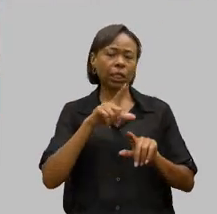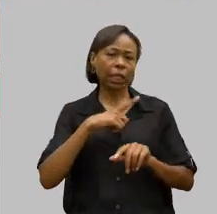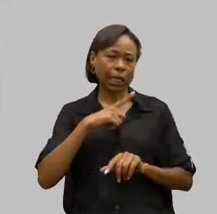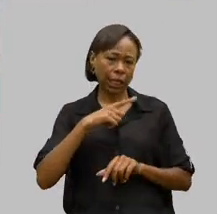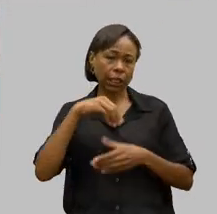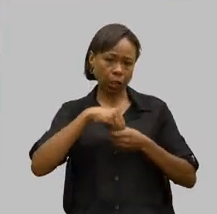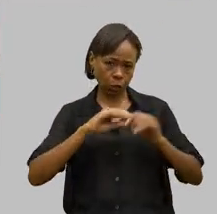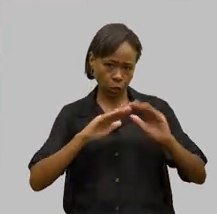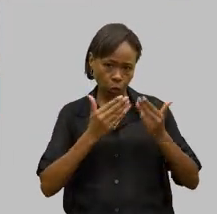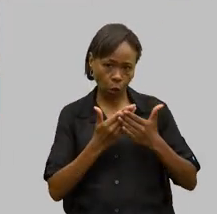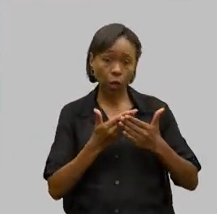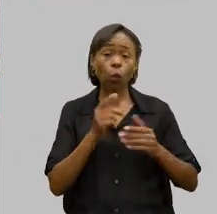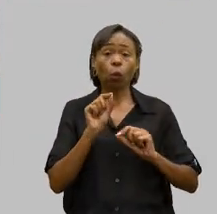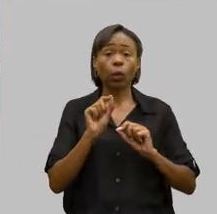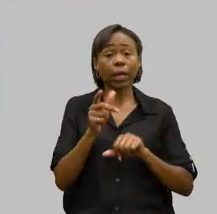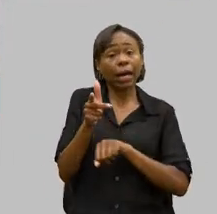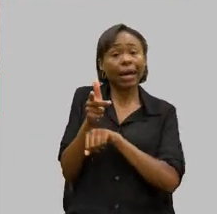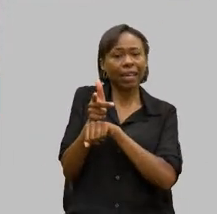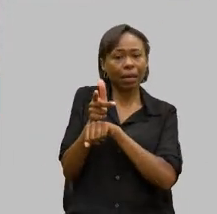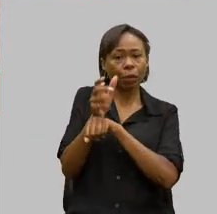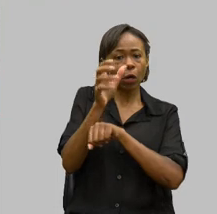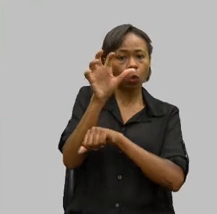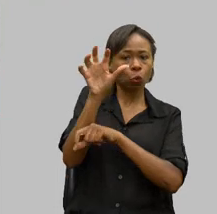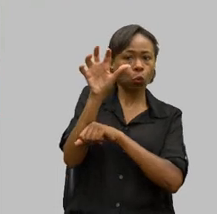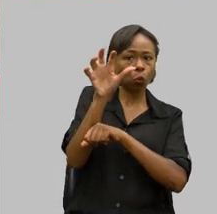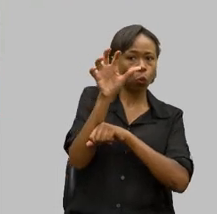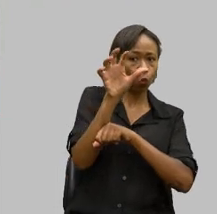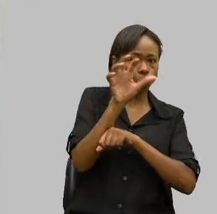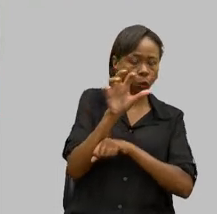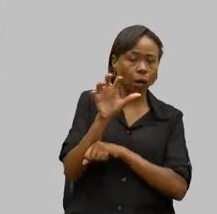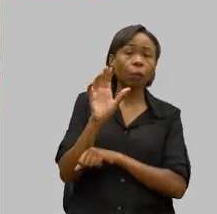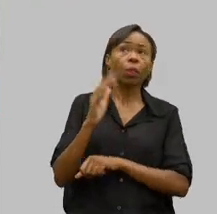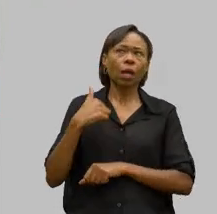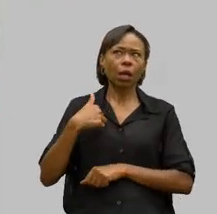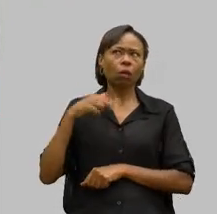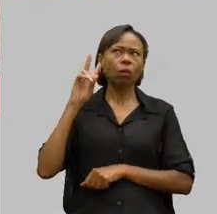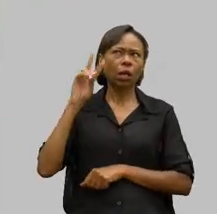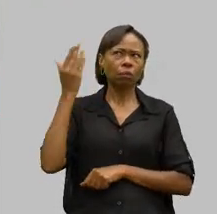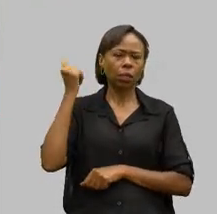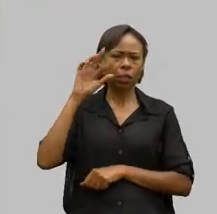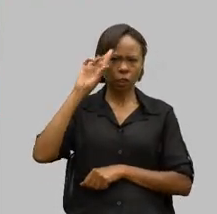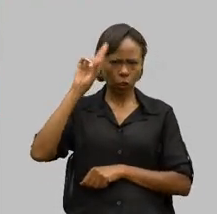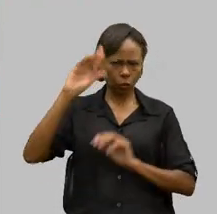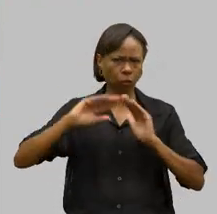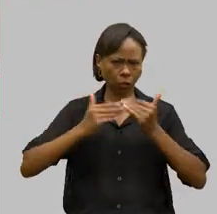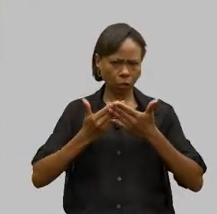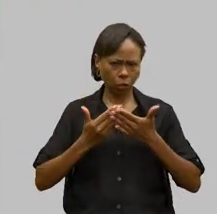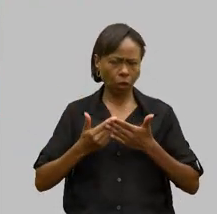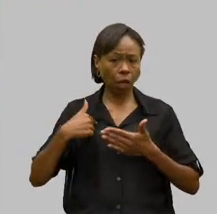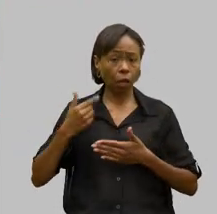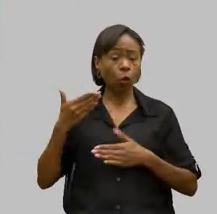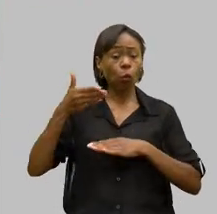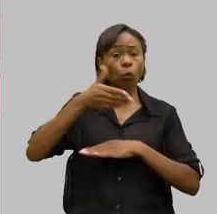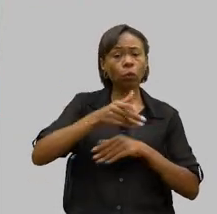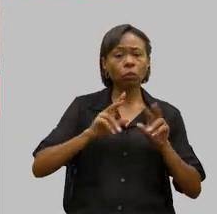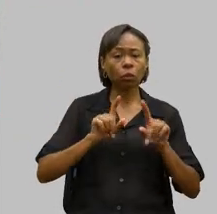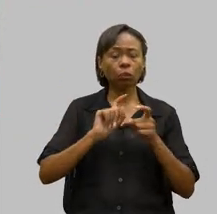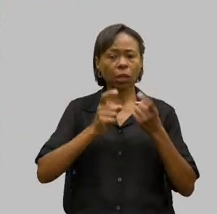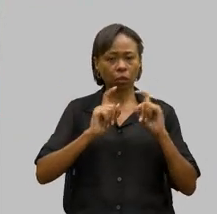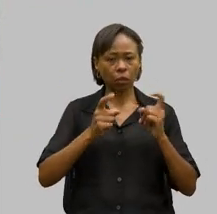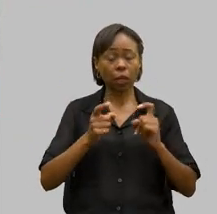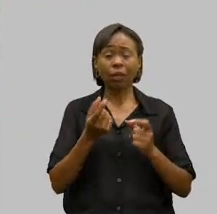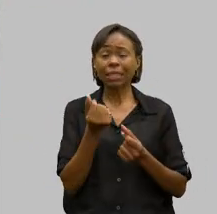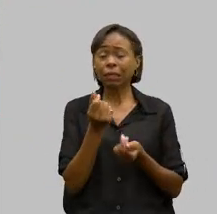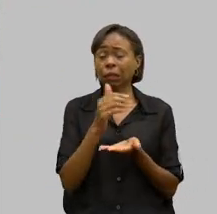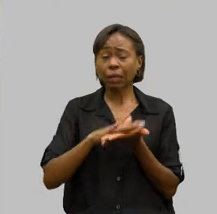segurança. Me lembro, quando eu era diretor de escola, que eu estive em uma audiência, que nós tínhamos um gasto excessivo